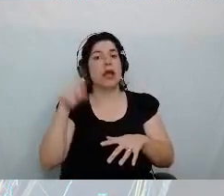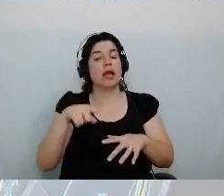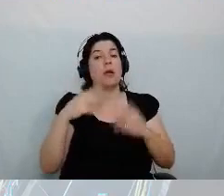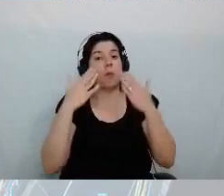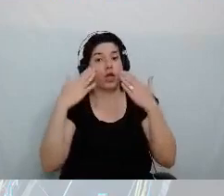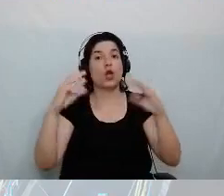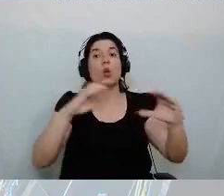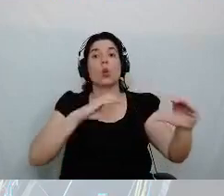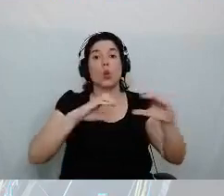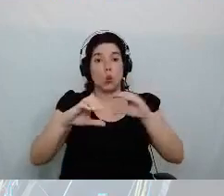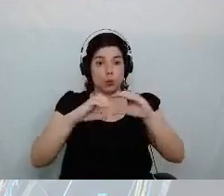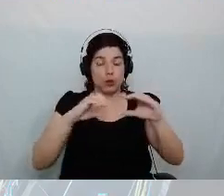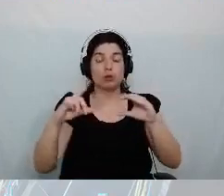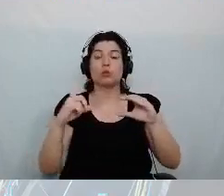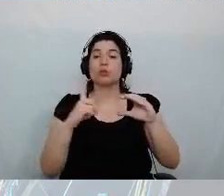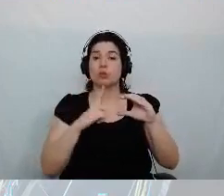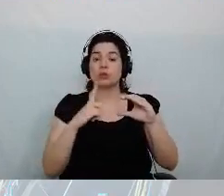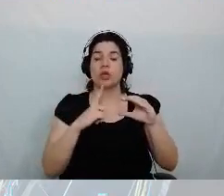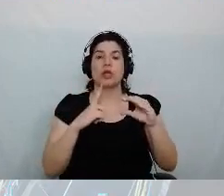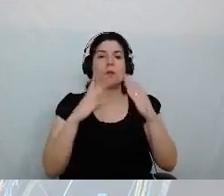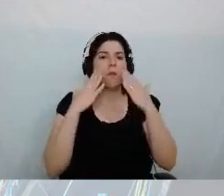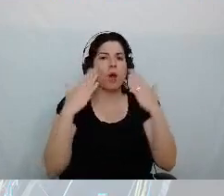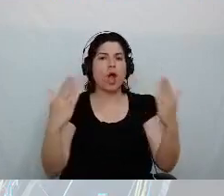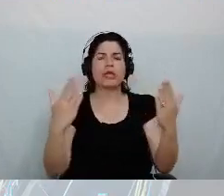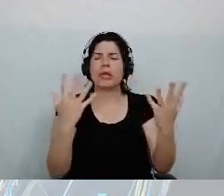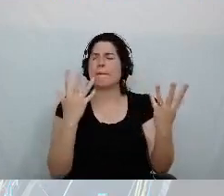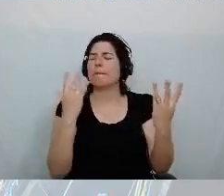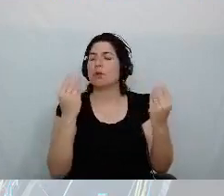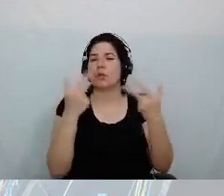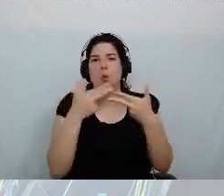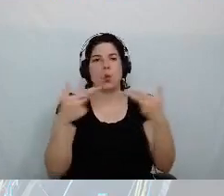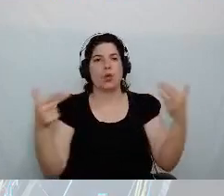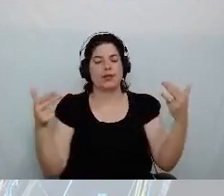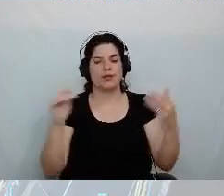pessoal. Está comunicando um monte.